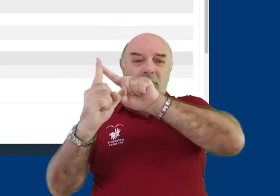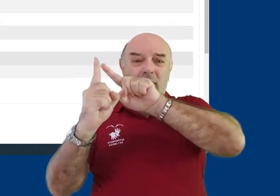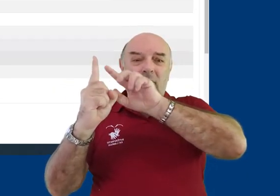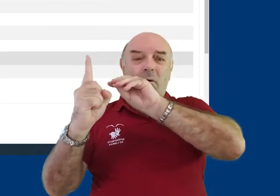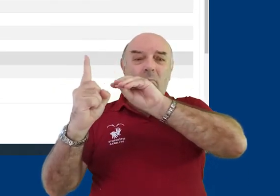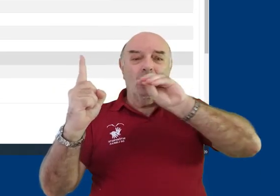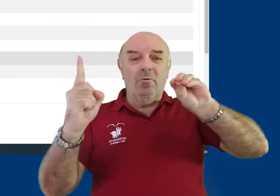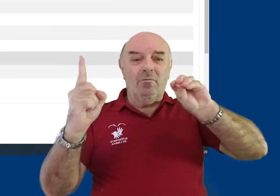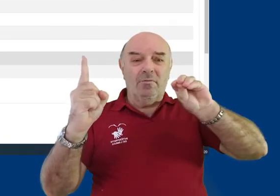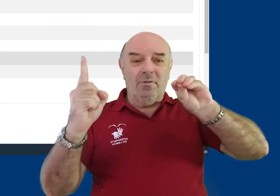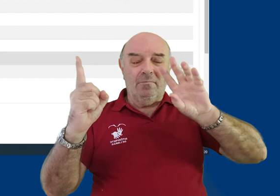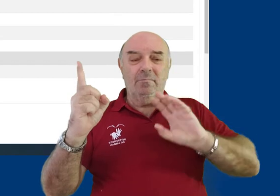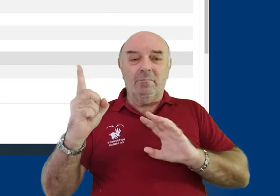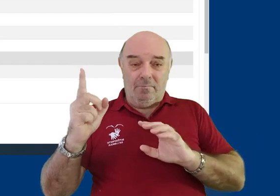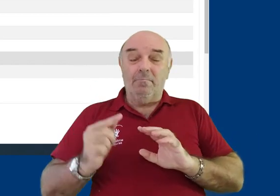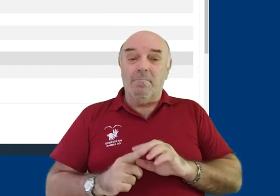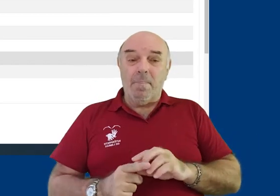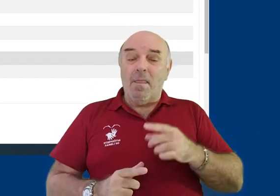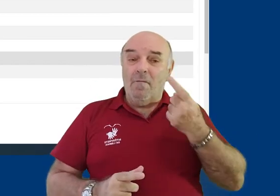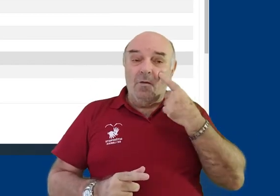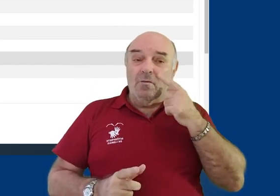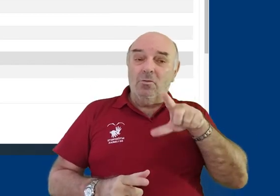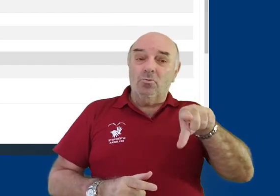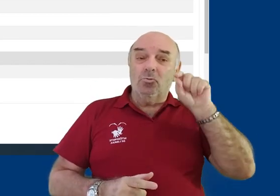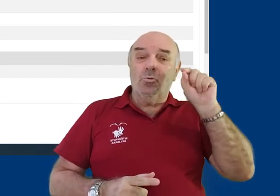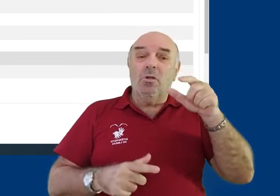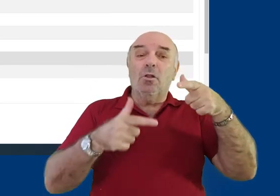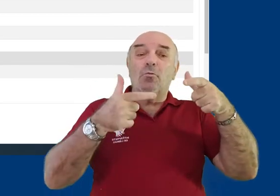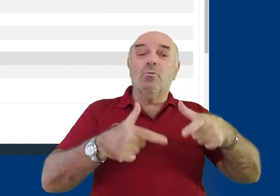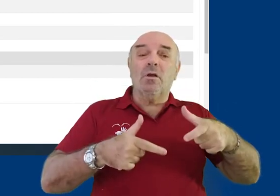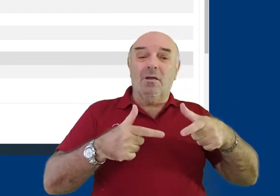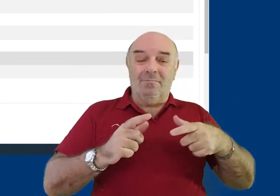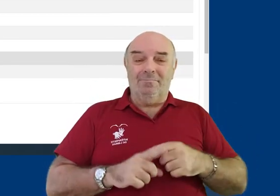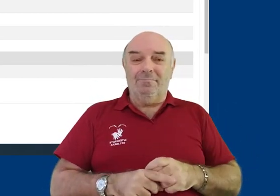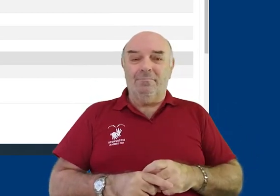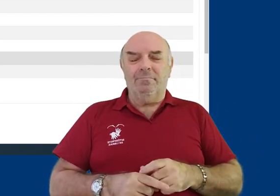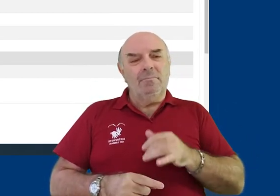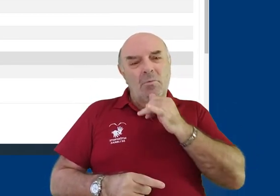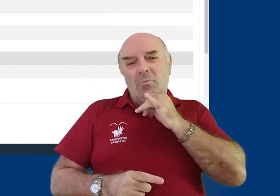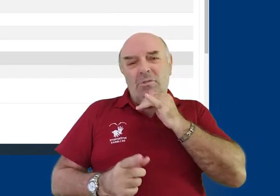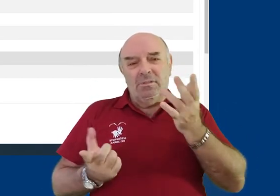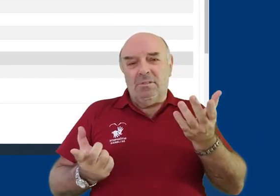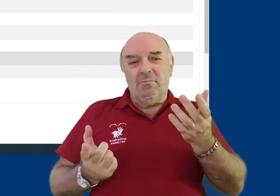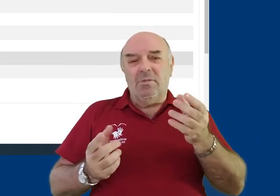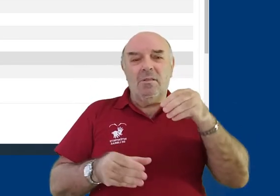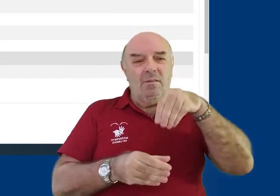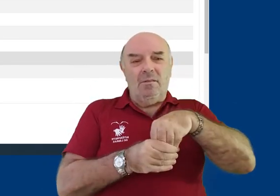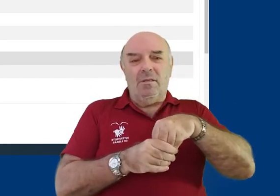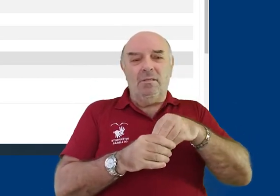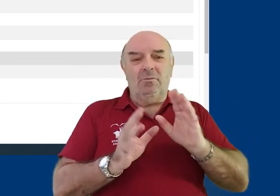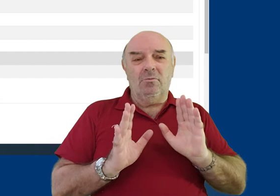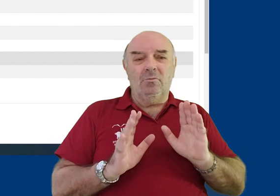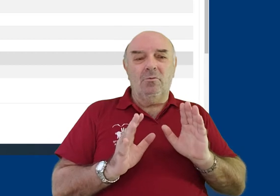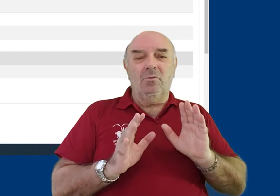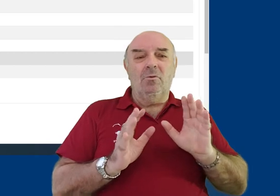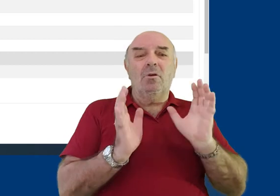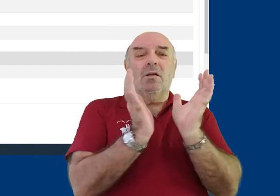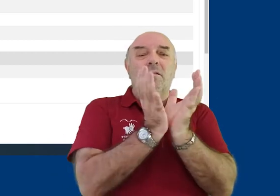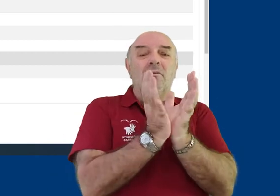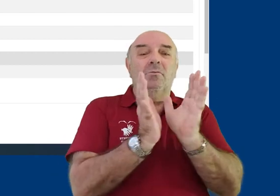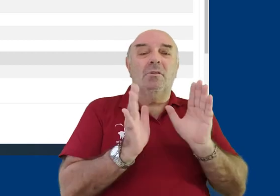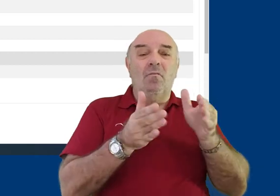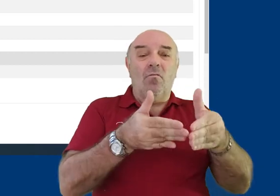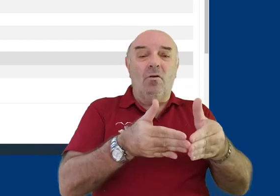e podemos escolher o local onde o nosso item será colocado, no caso, dentro da